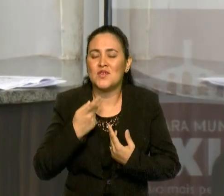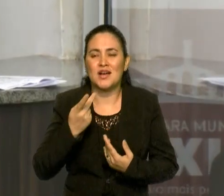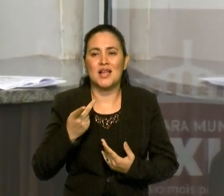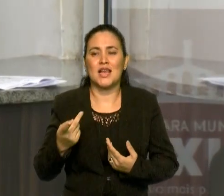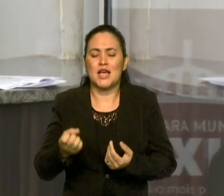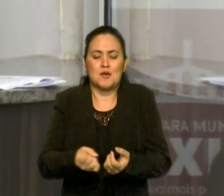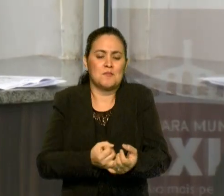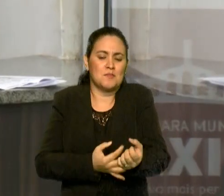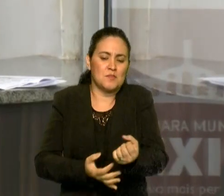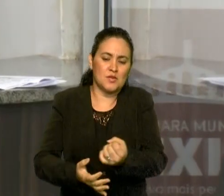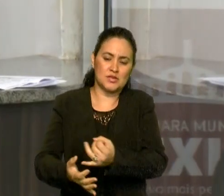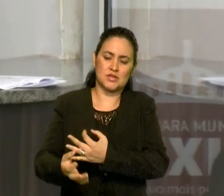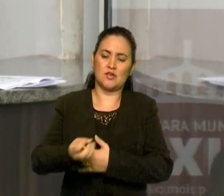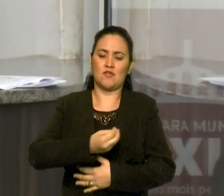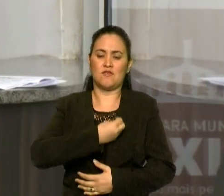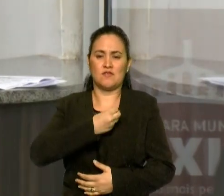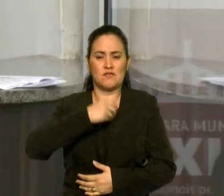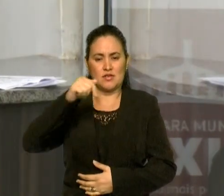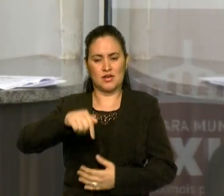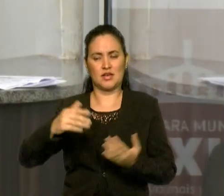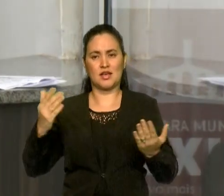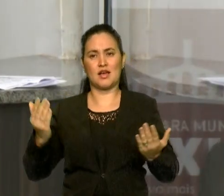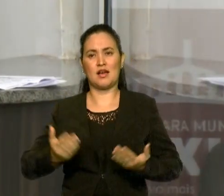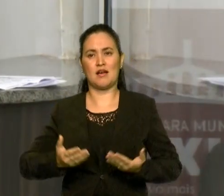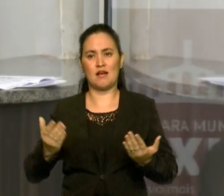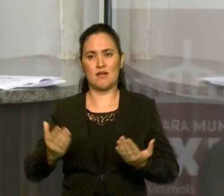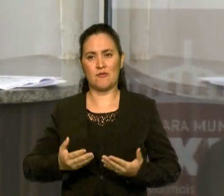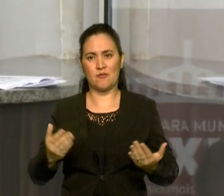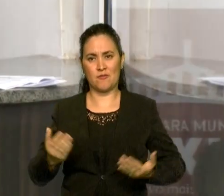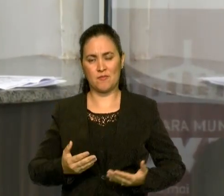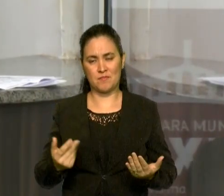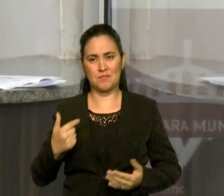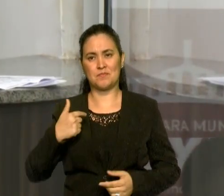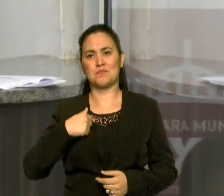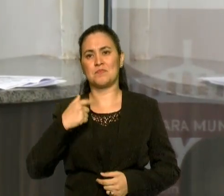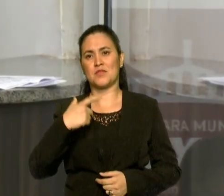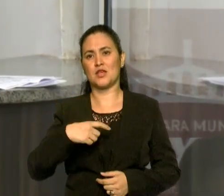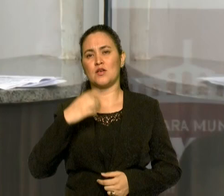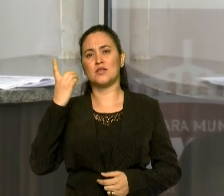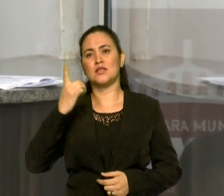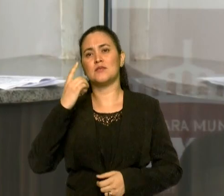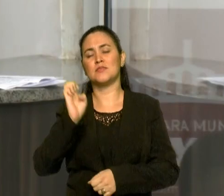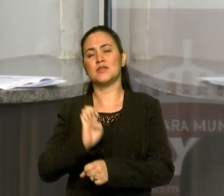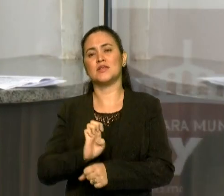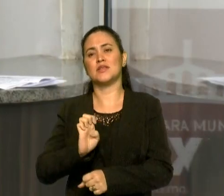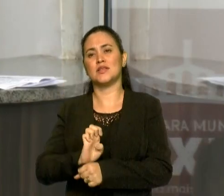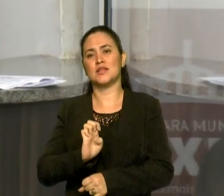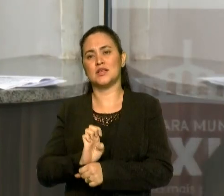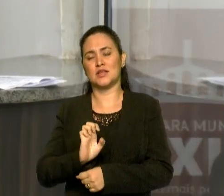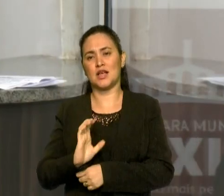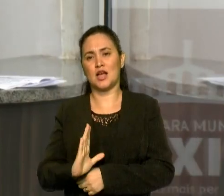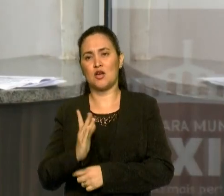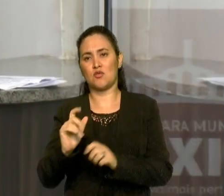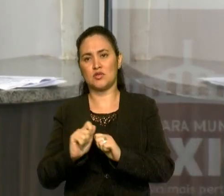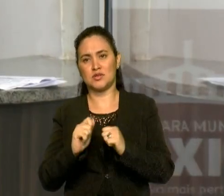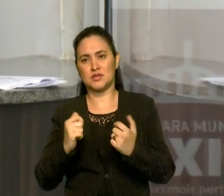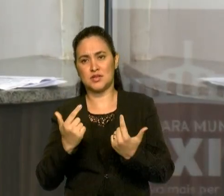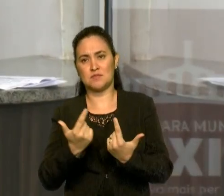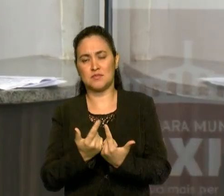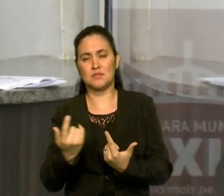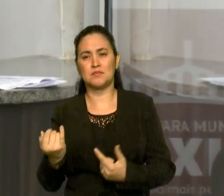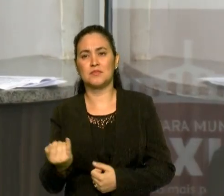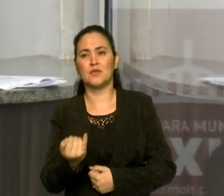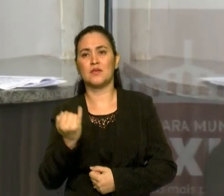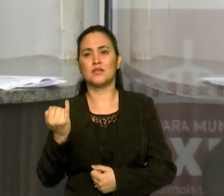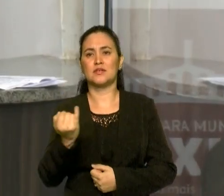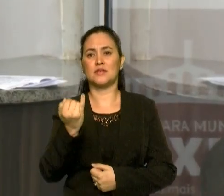tribuna, nesta casa, como deputada estadual e na realização dessa assembleia tão importante